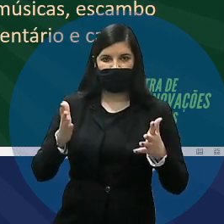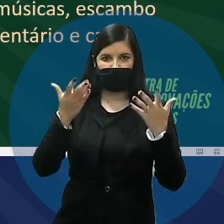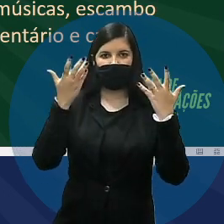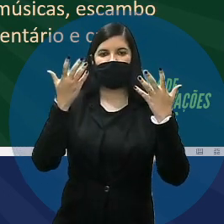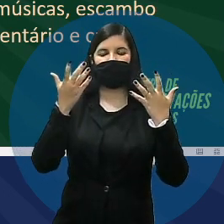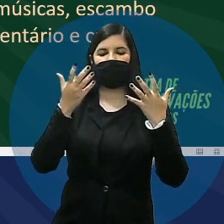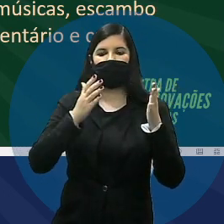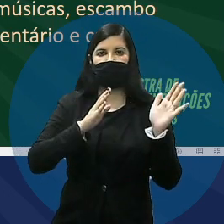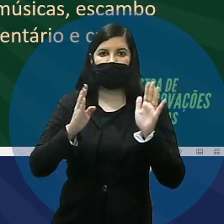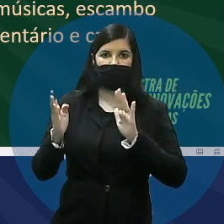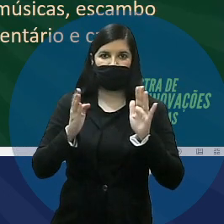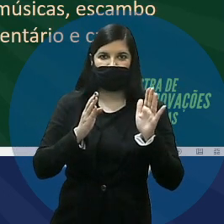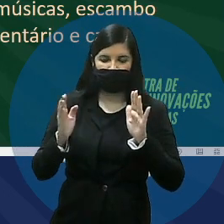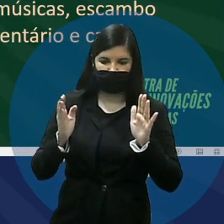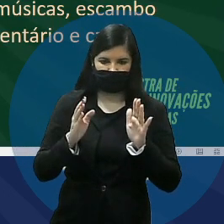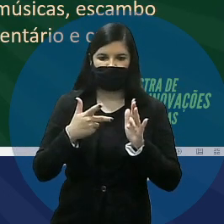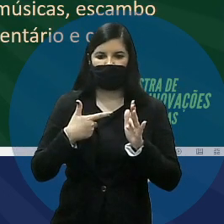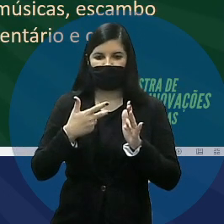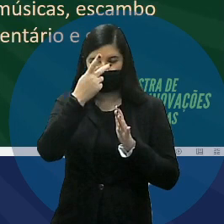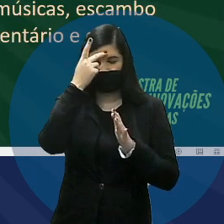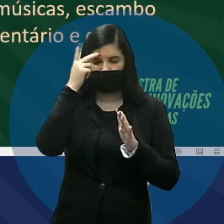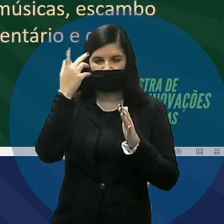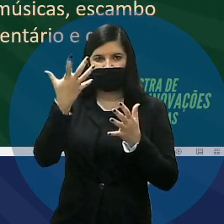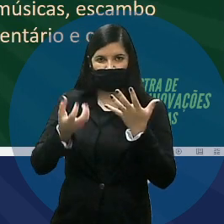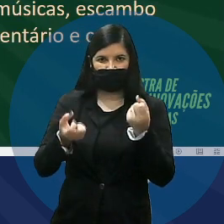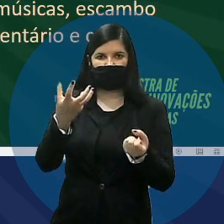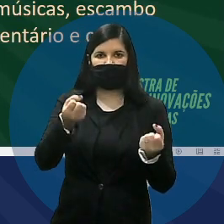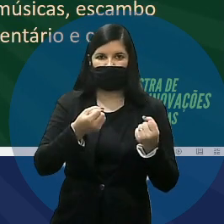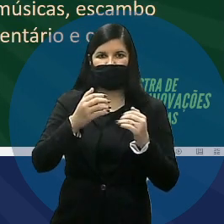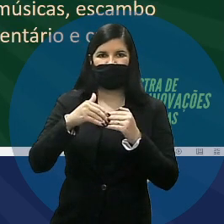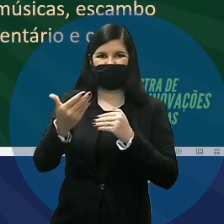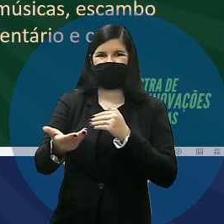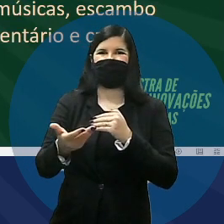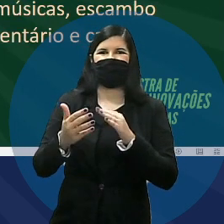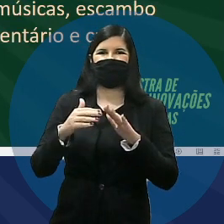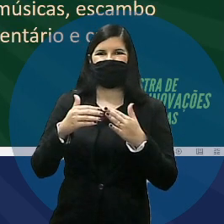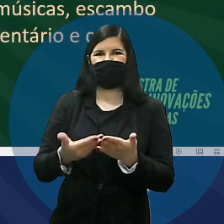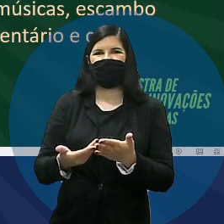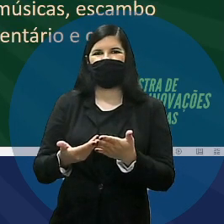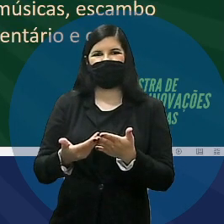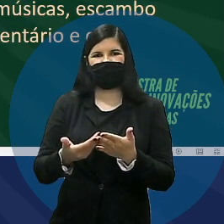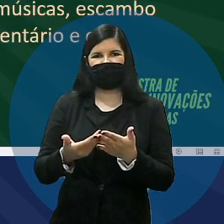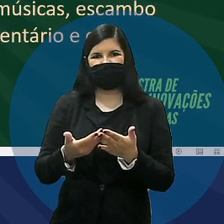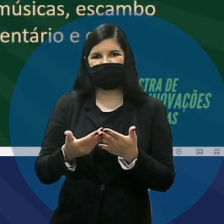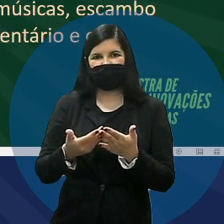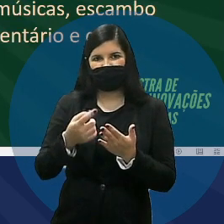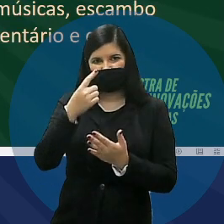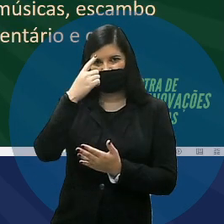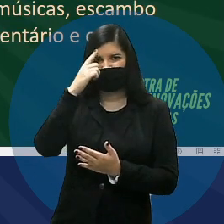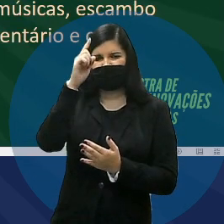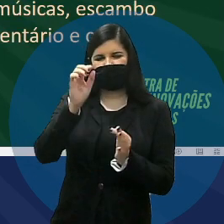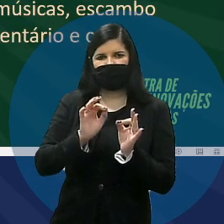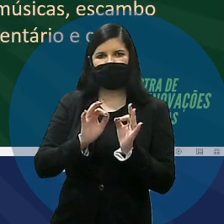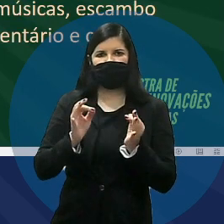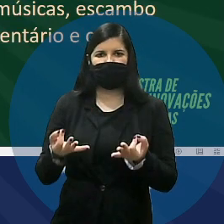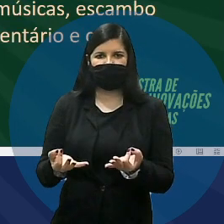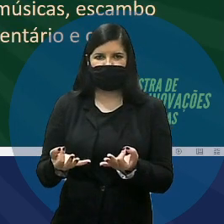trariam também pessoas de fora da escola, escritores. A ideia era muito simples,